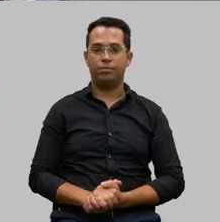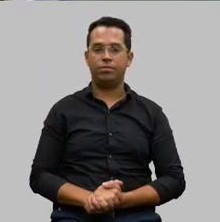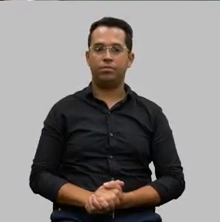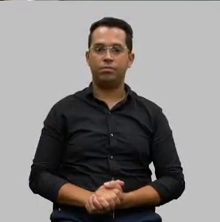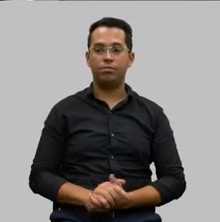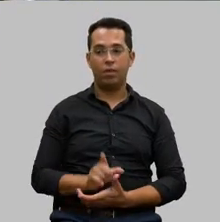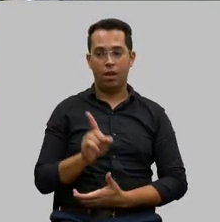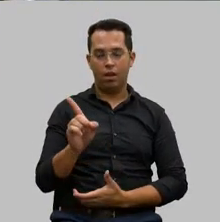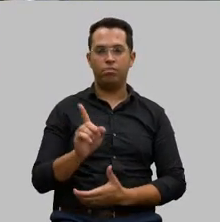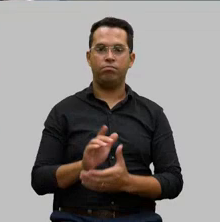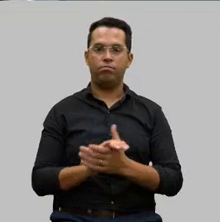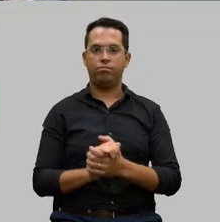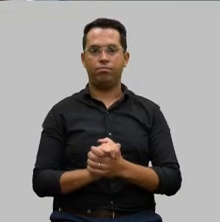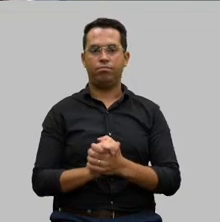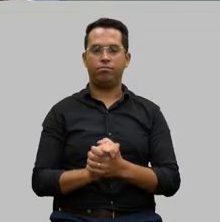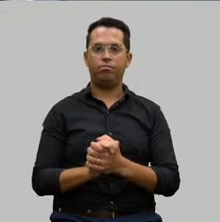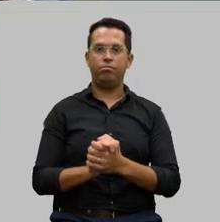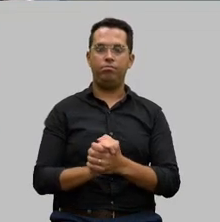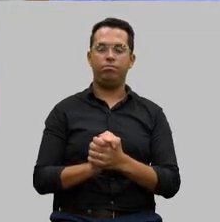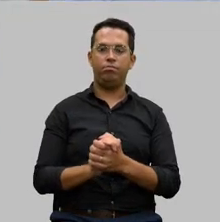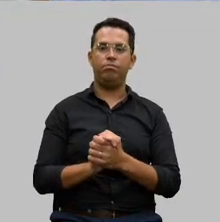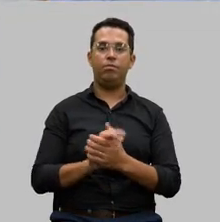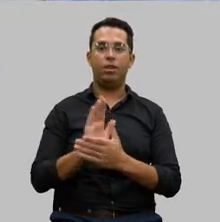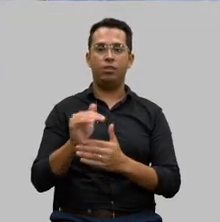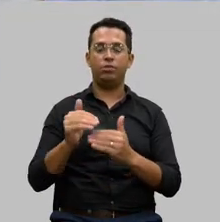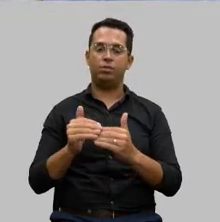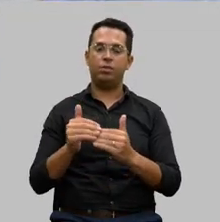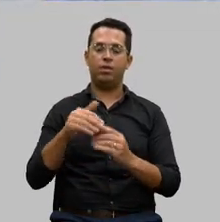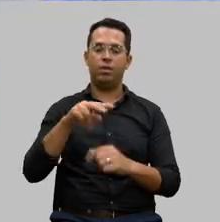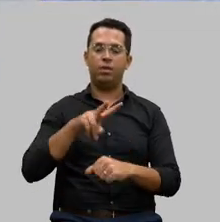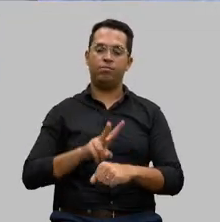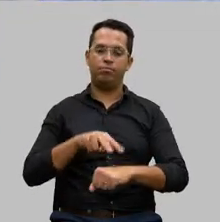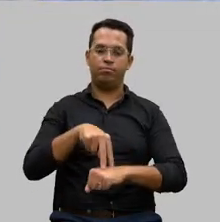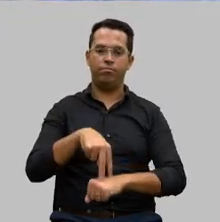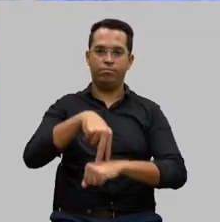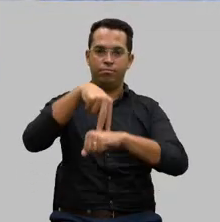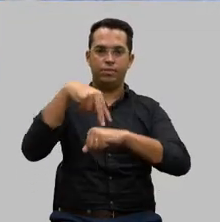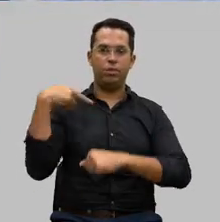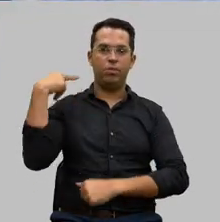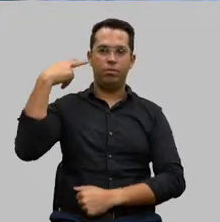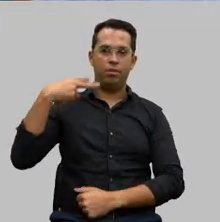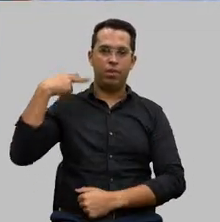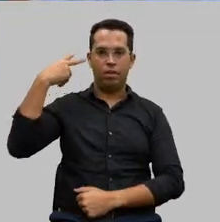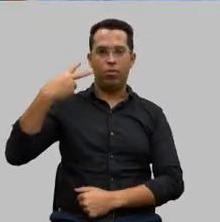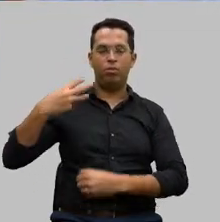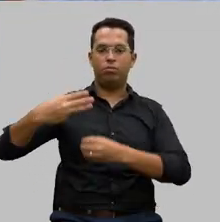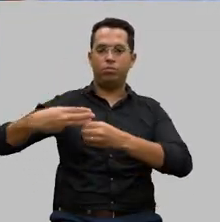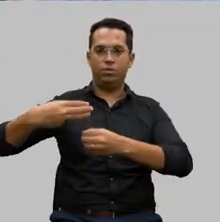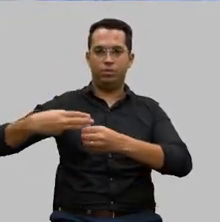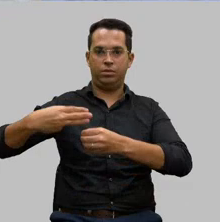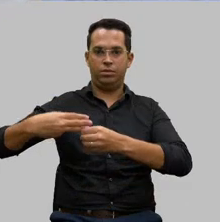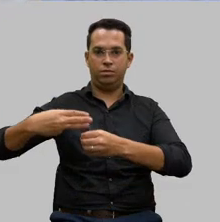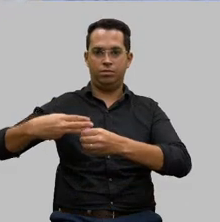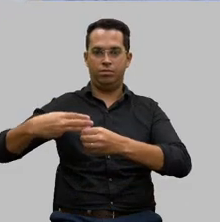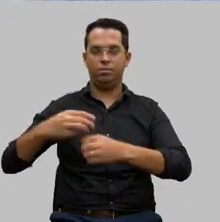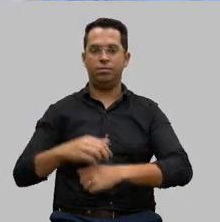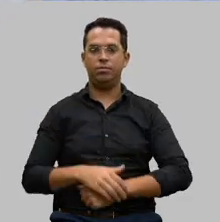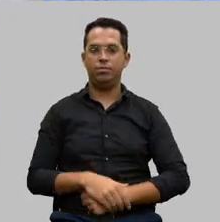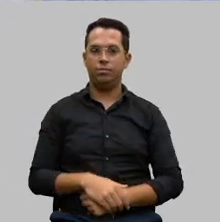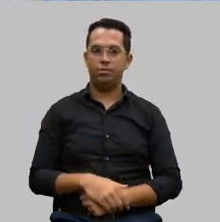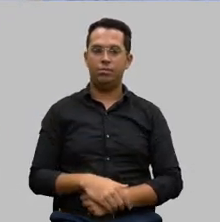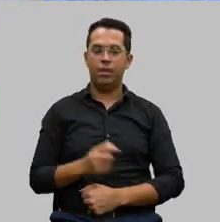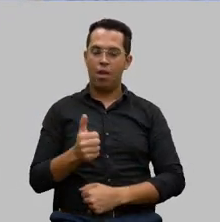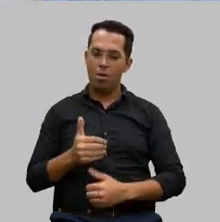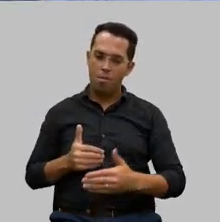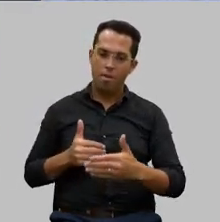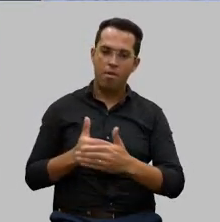importante já teve à frente como vereador do município e se Deus quiser um dia vai estar nesse Parlamento aqui representando a região